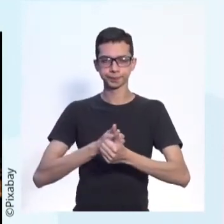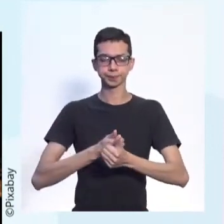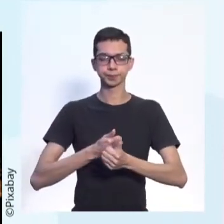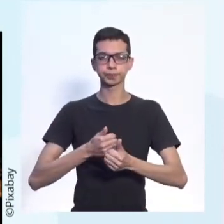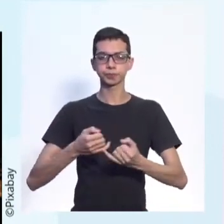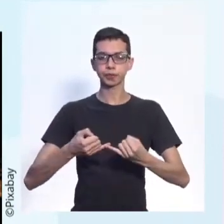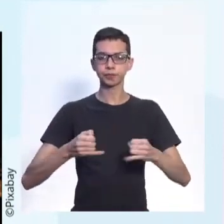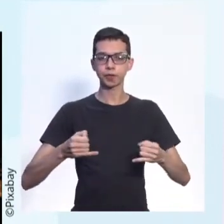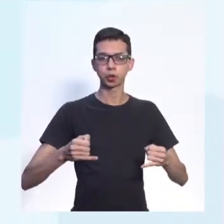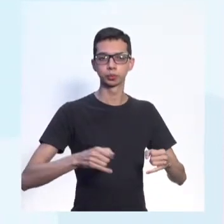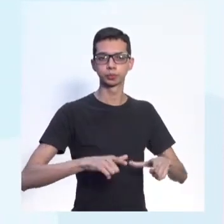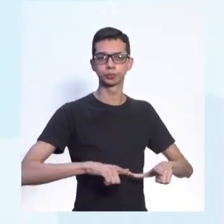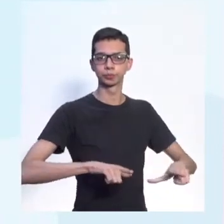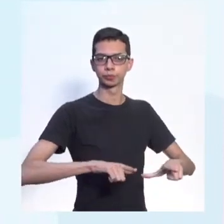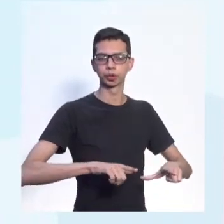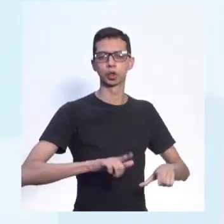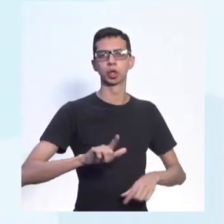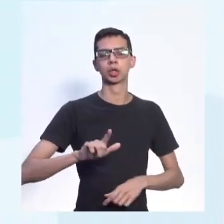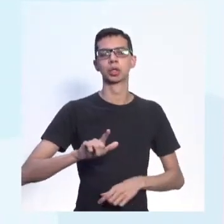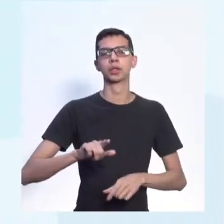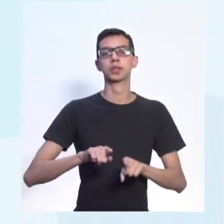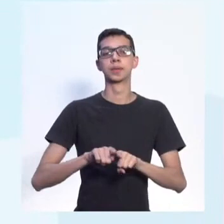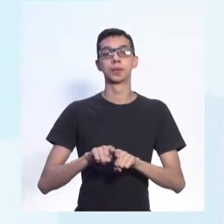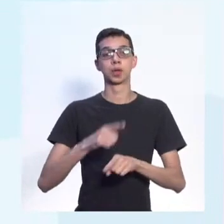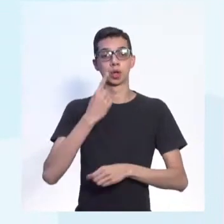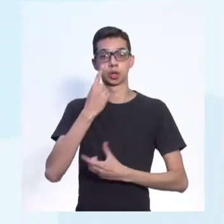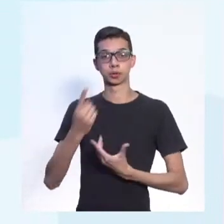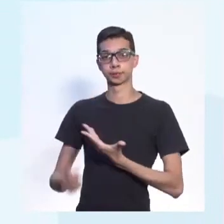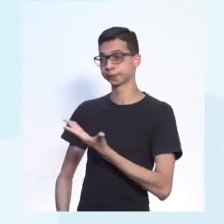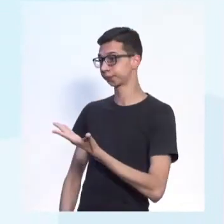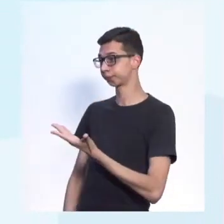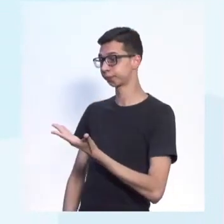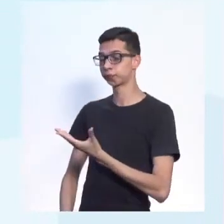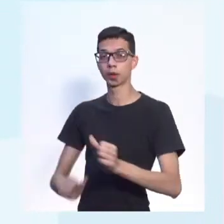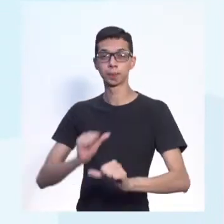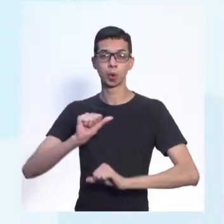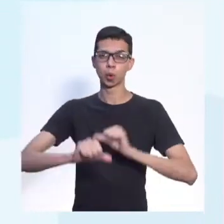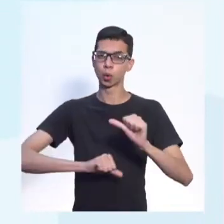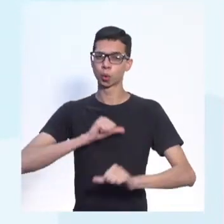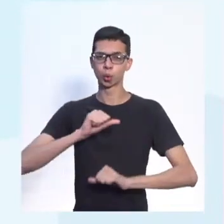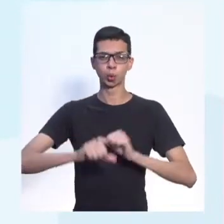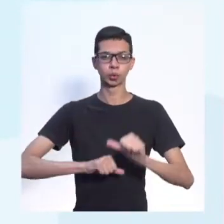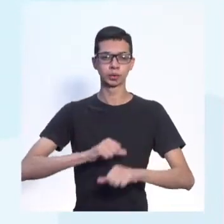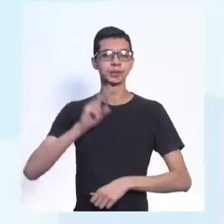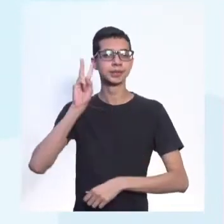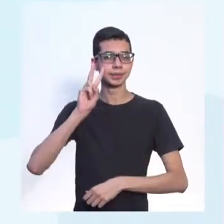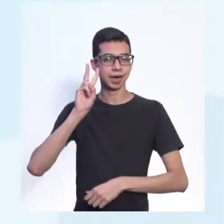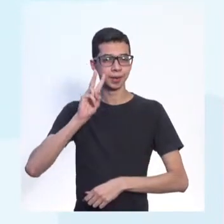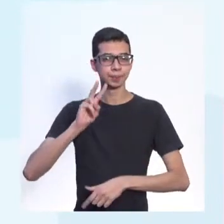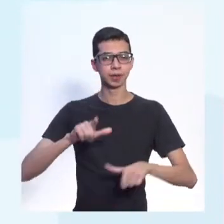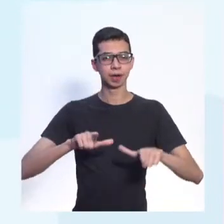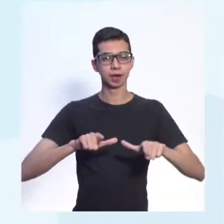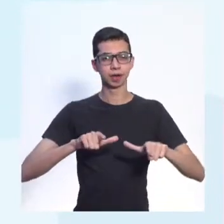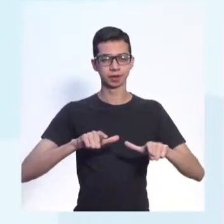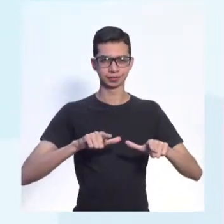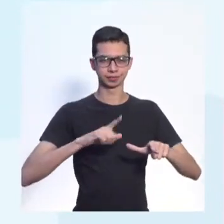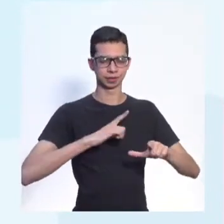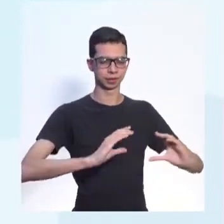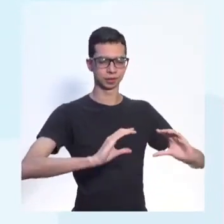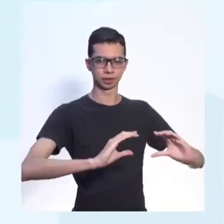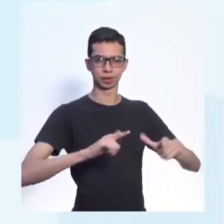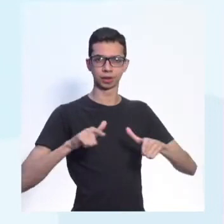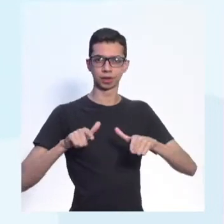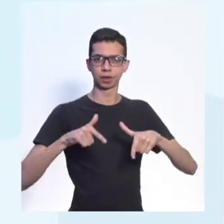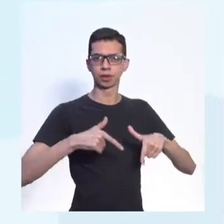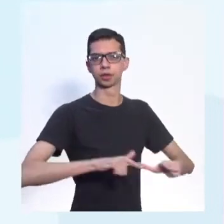de gravação de shows ao vivo. Certo? Olha aí. Né? E aí as mudanças, né, gente? A fita cassete, né? A gente tinha lá, né, o